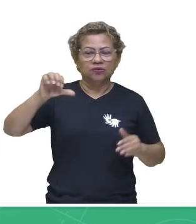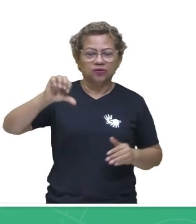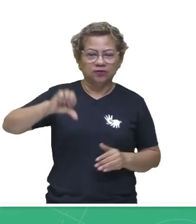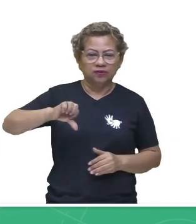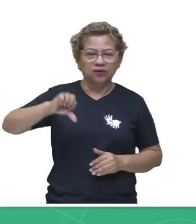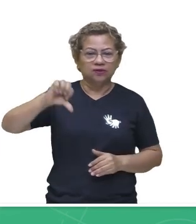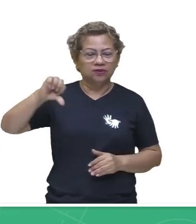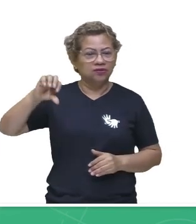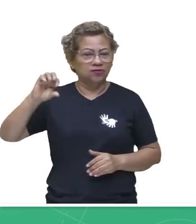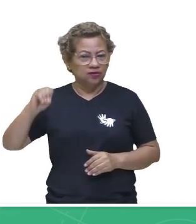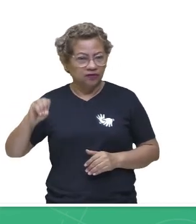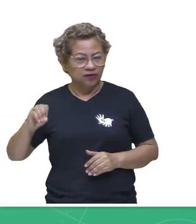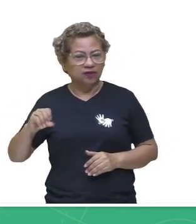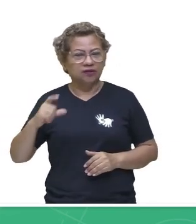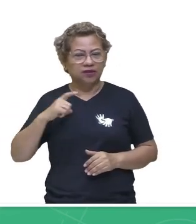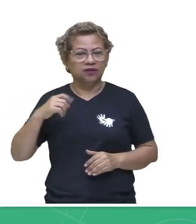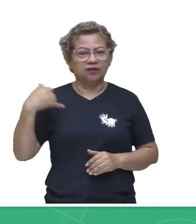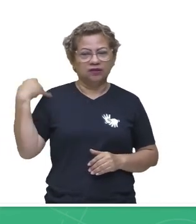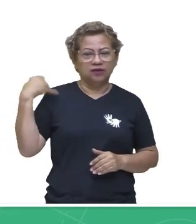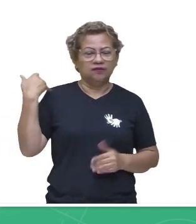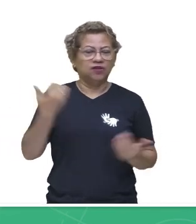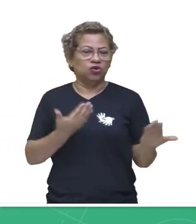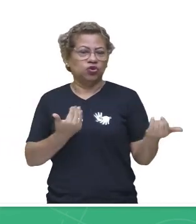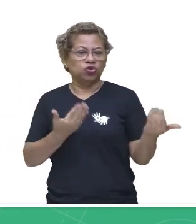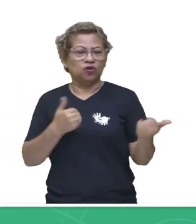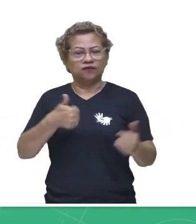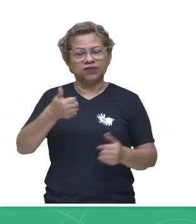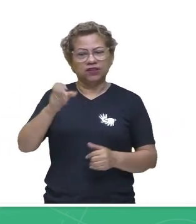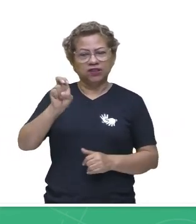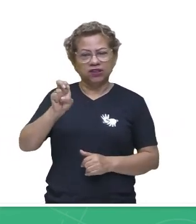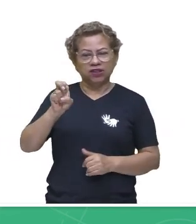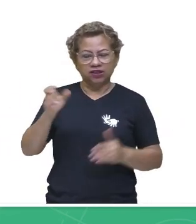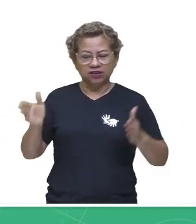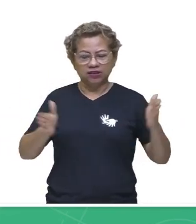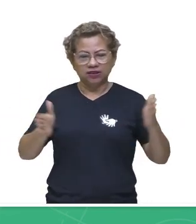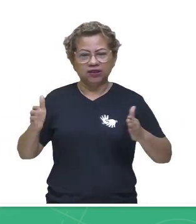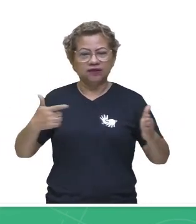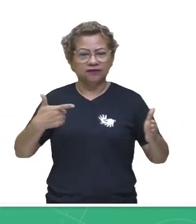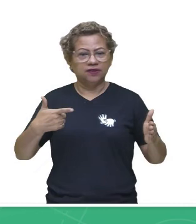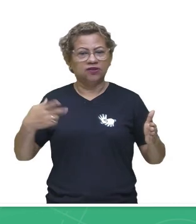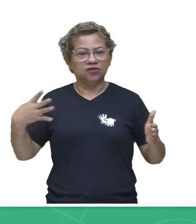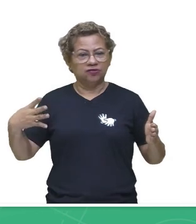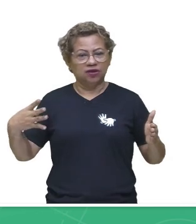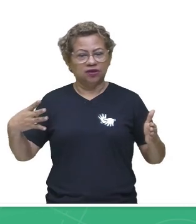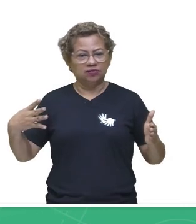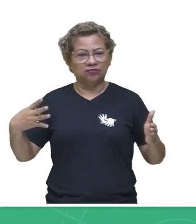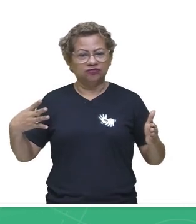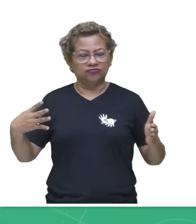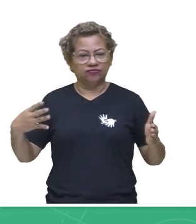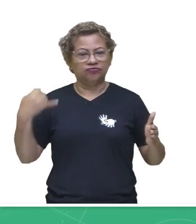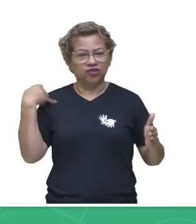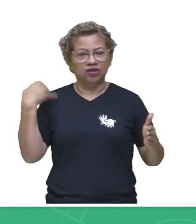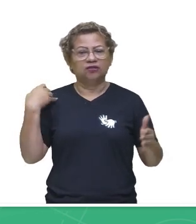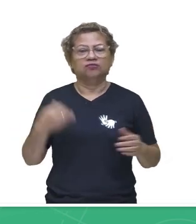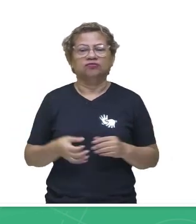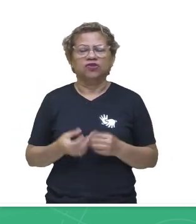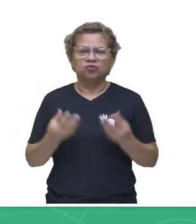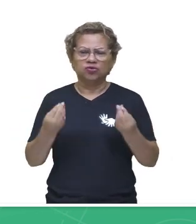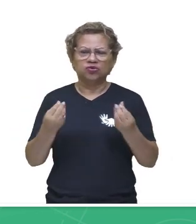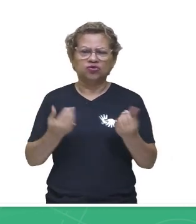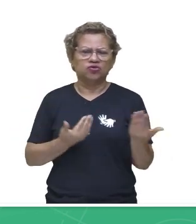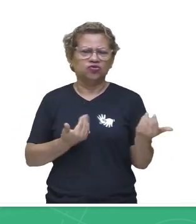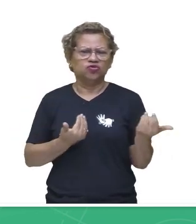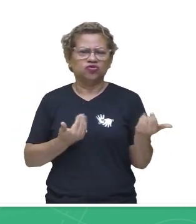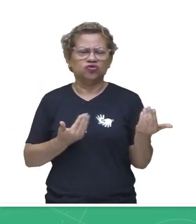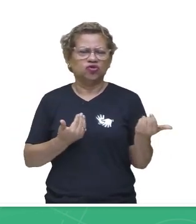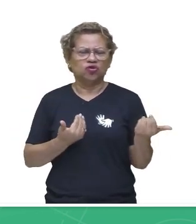superior na faixa etária entre 15 e 24 anos, indicando que muitos jovens deixam de chegar à